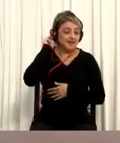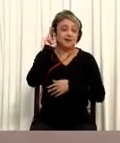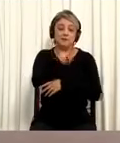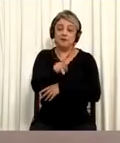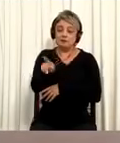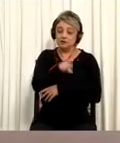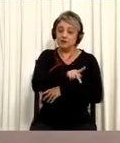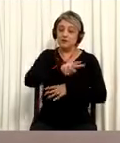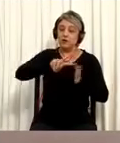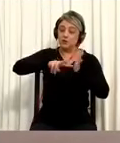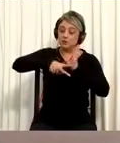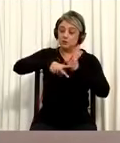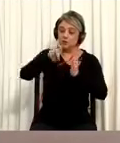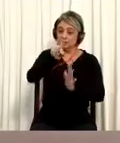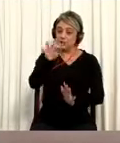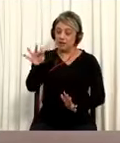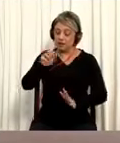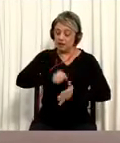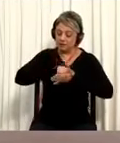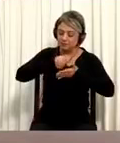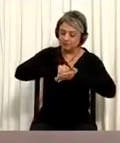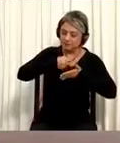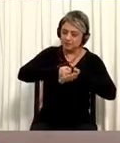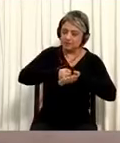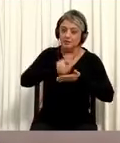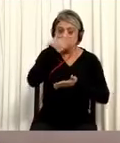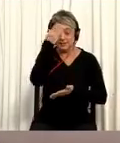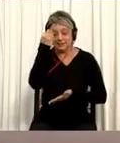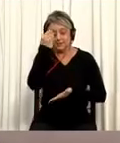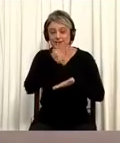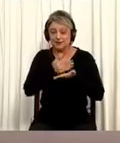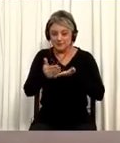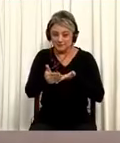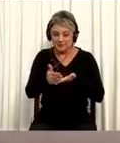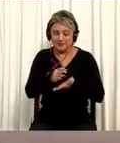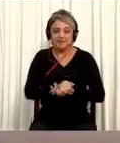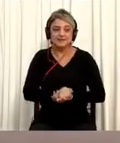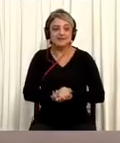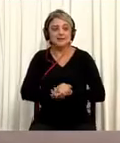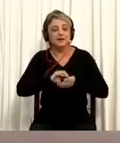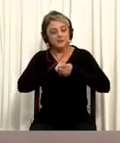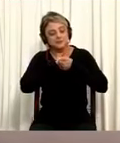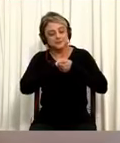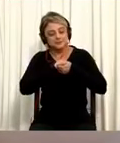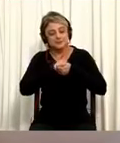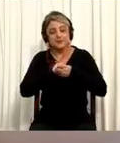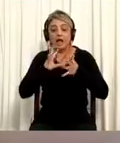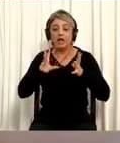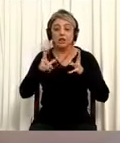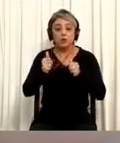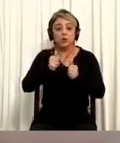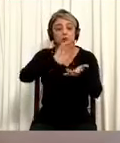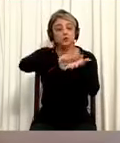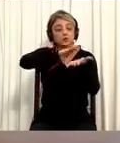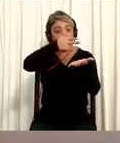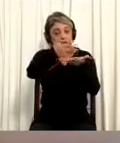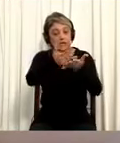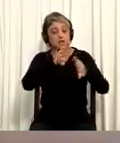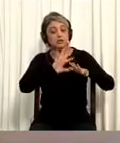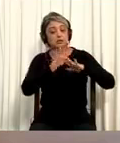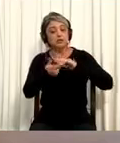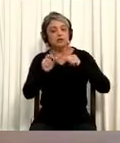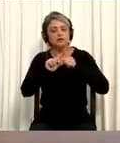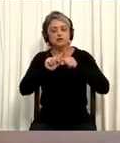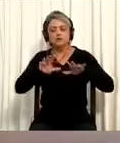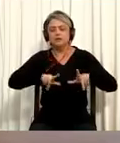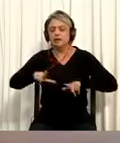professora, filiada do Simpro, guerreira. Eu esqueci de falar no início, mas cumprimento aqui a todos os intérpretes, né, que têm feito esse